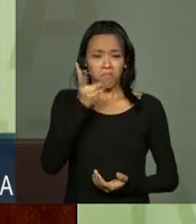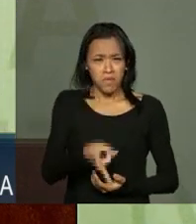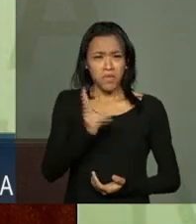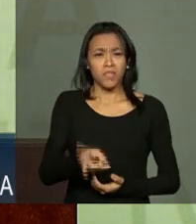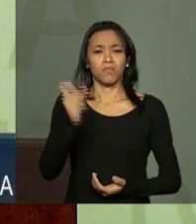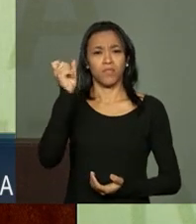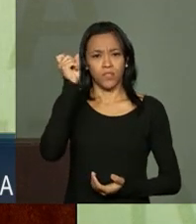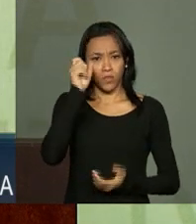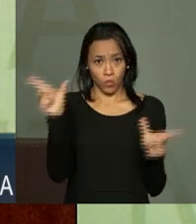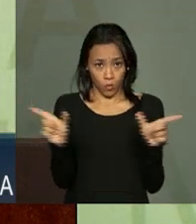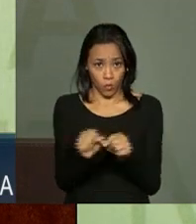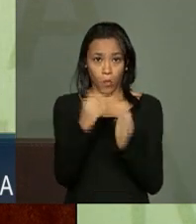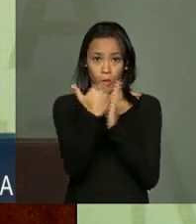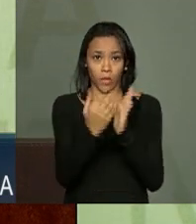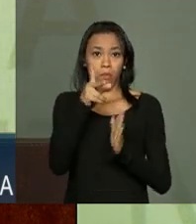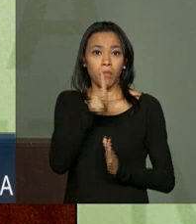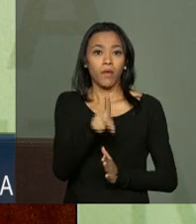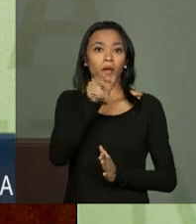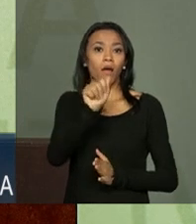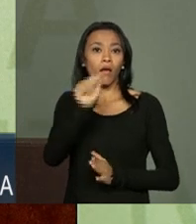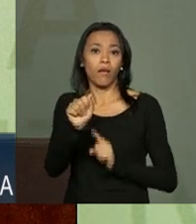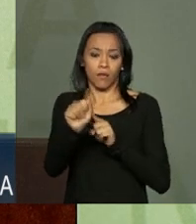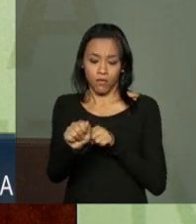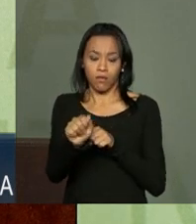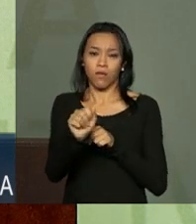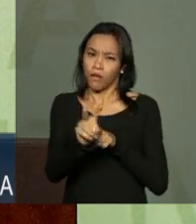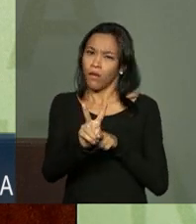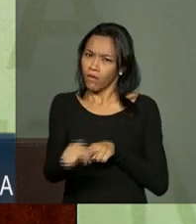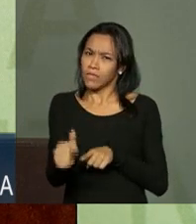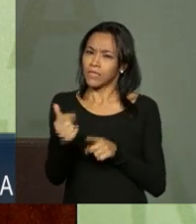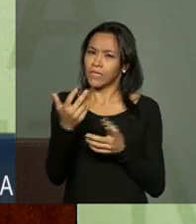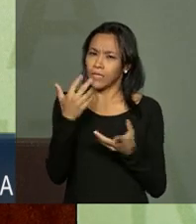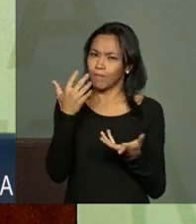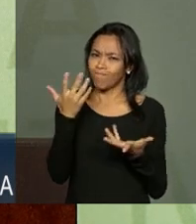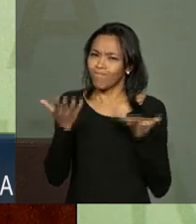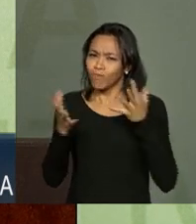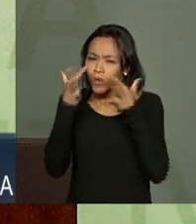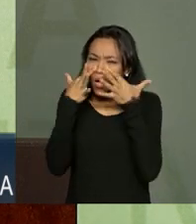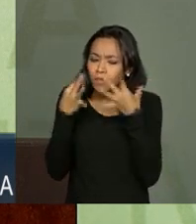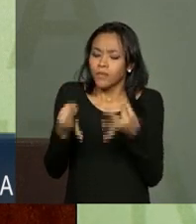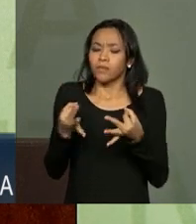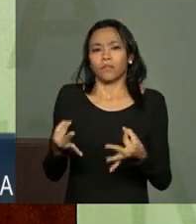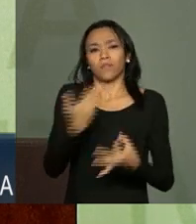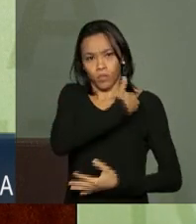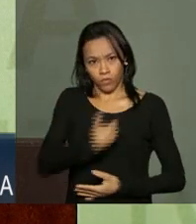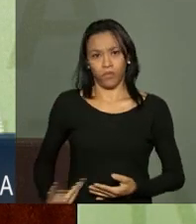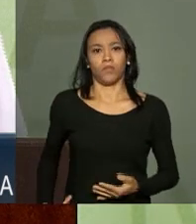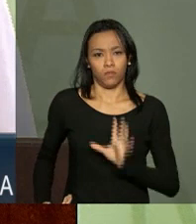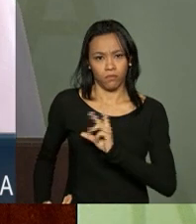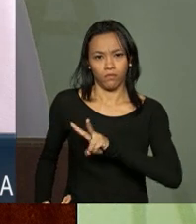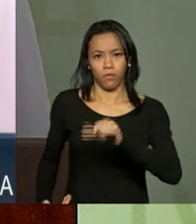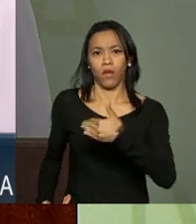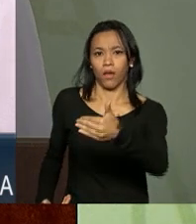do programa PAA será tratada de forma diferenciada pelo governo, assim como nós tratamos